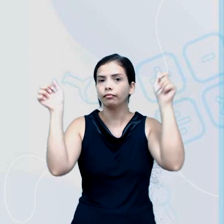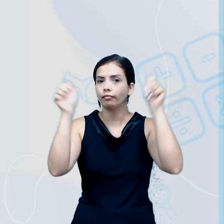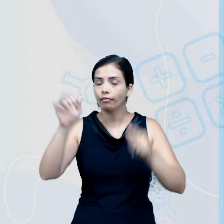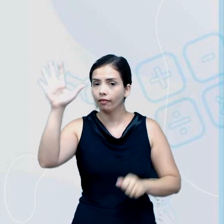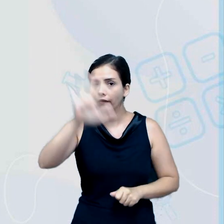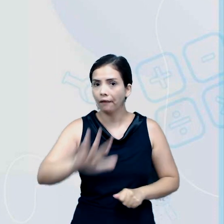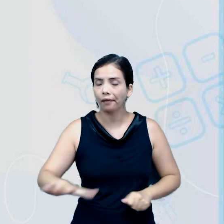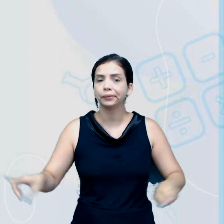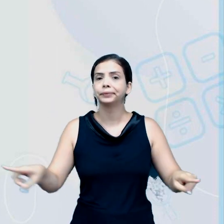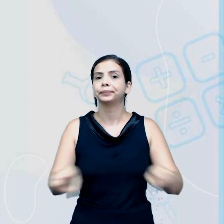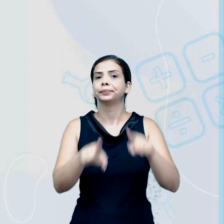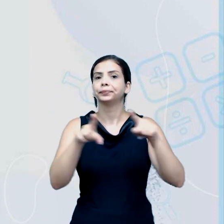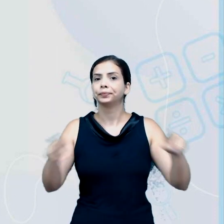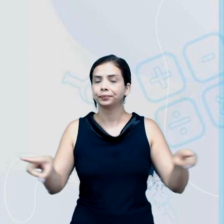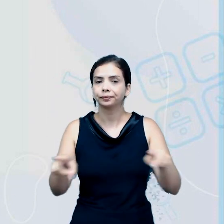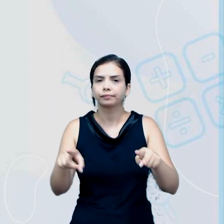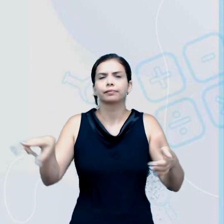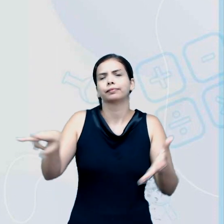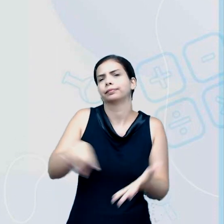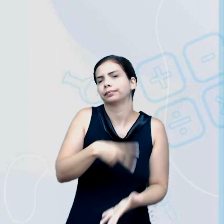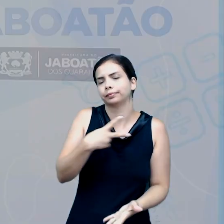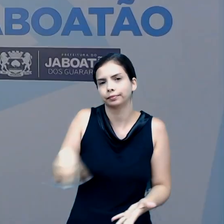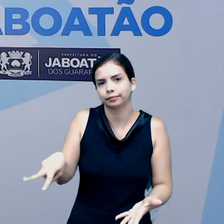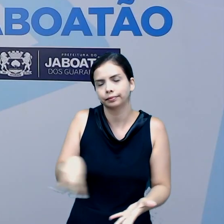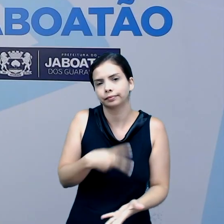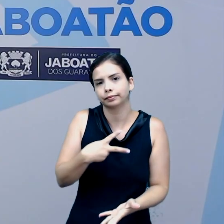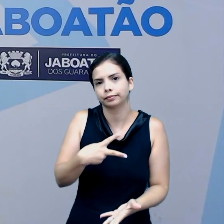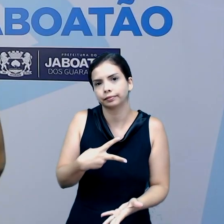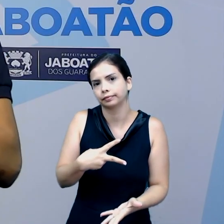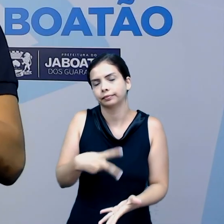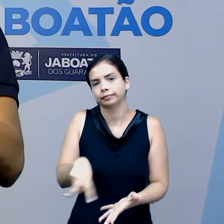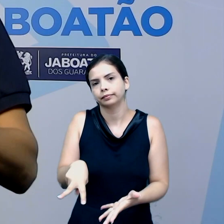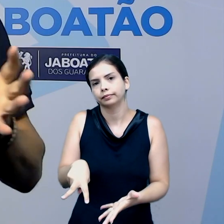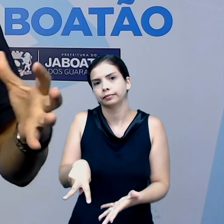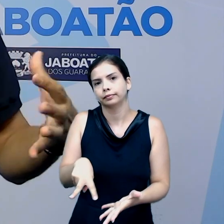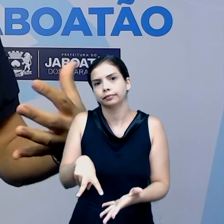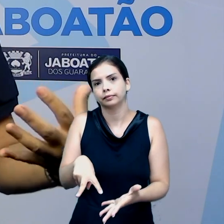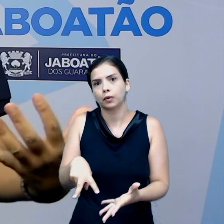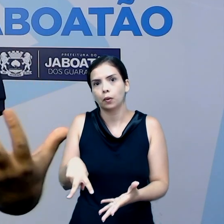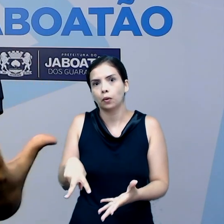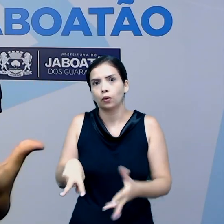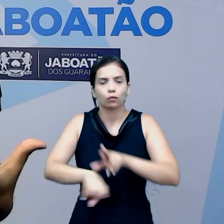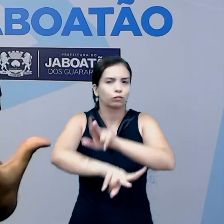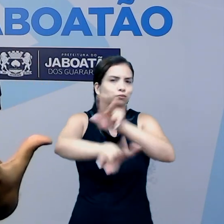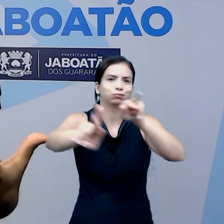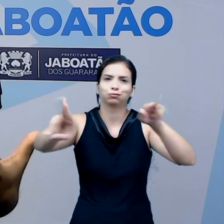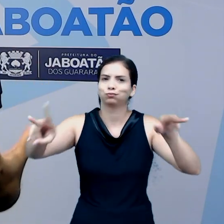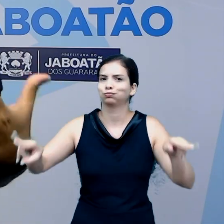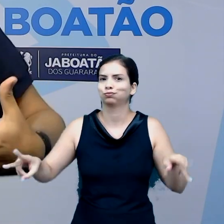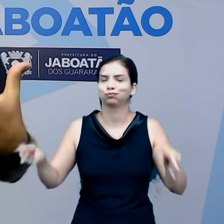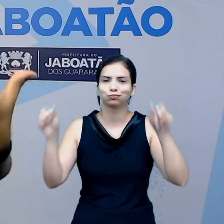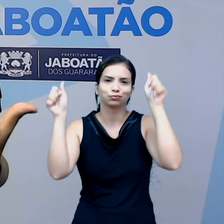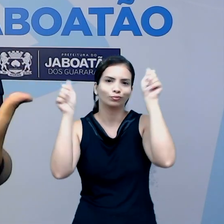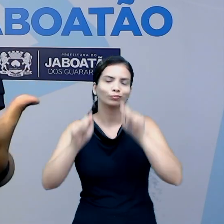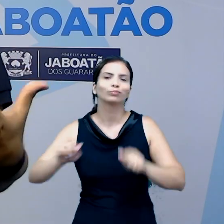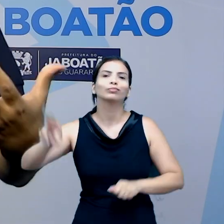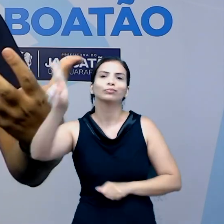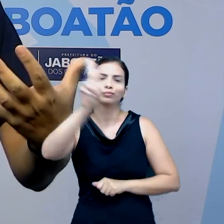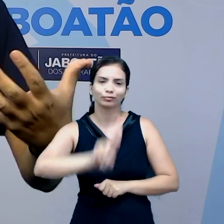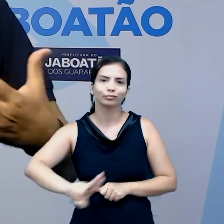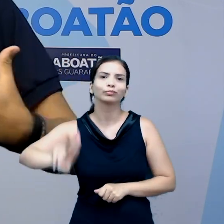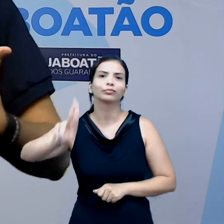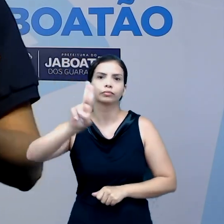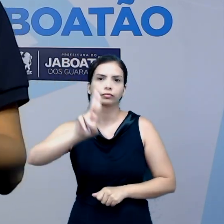visuais da música da dança ela é uma multi arte ela vai ser